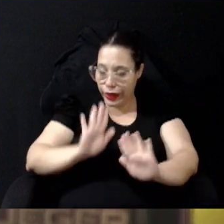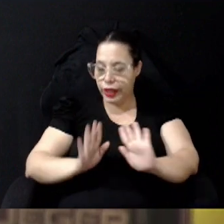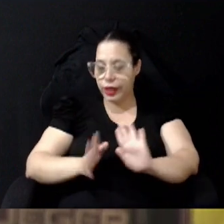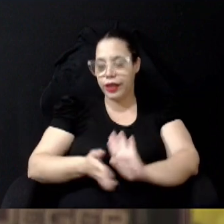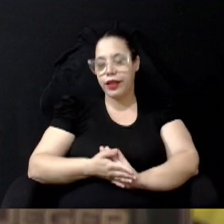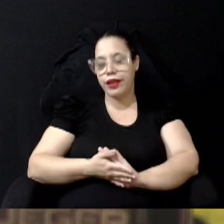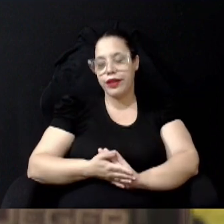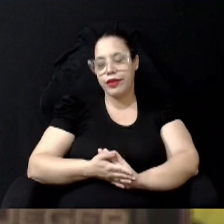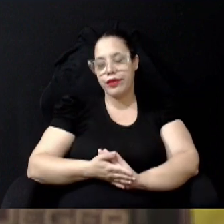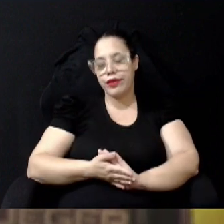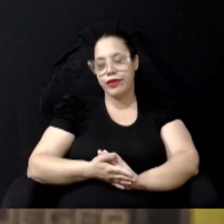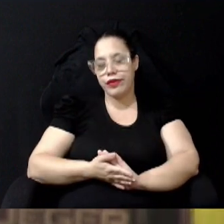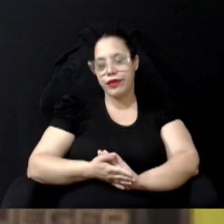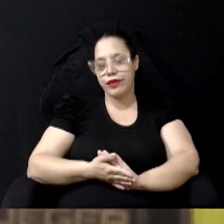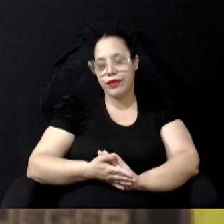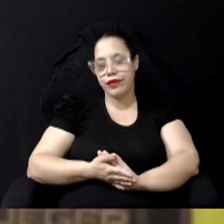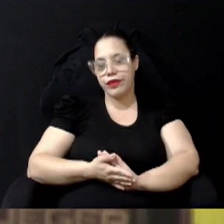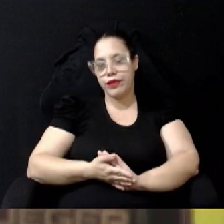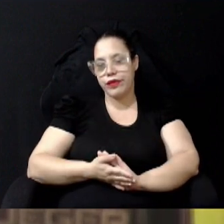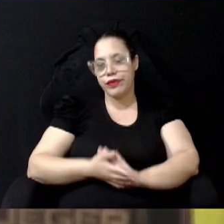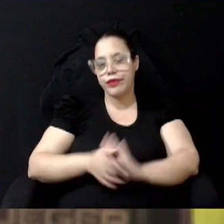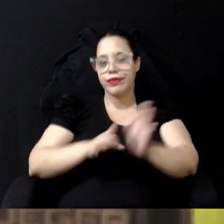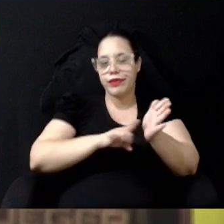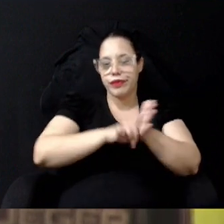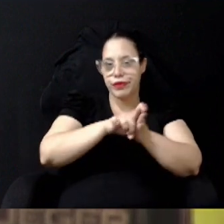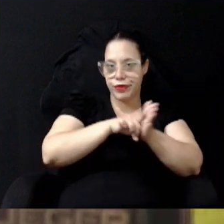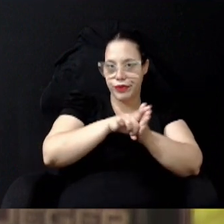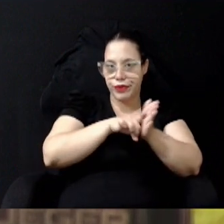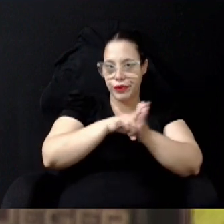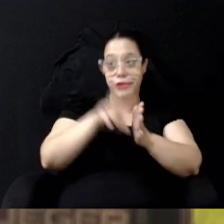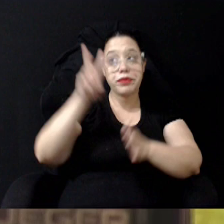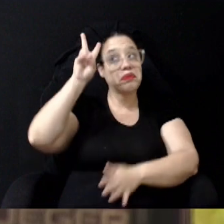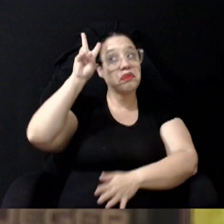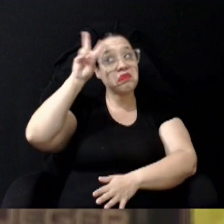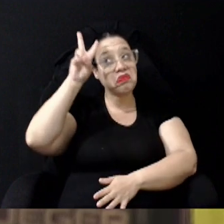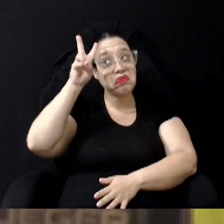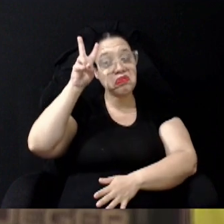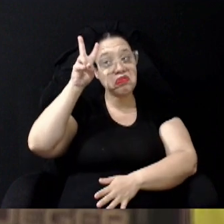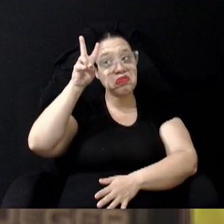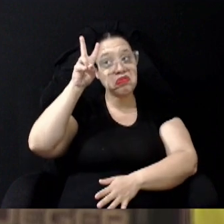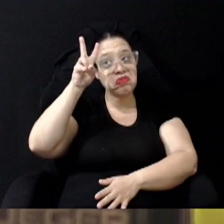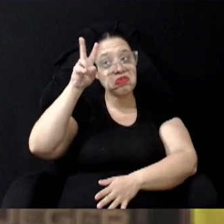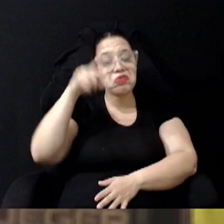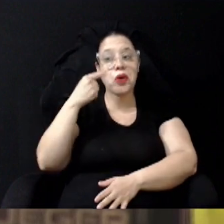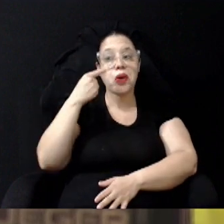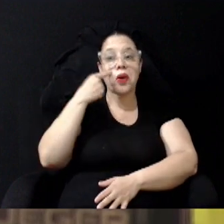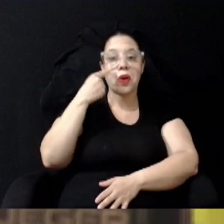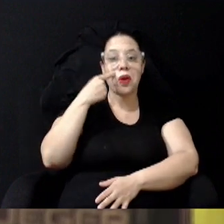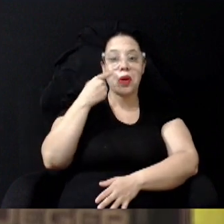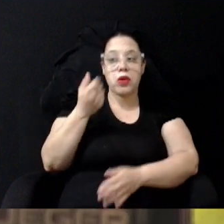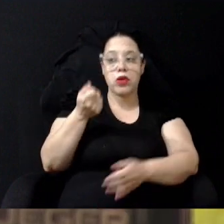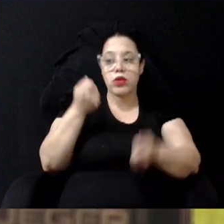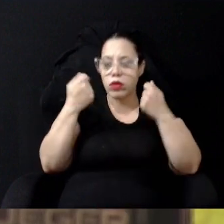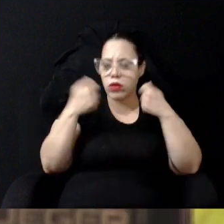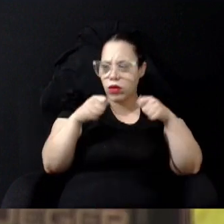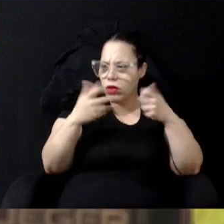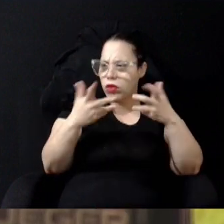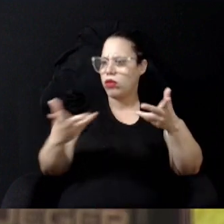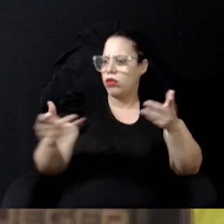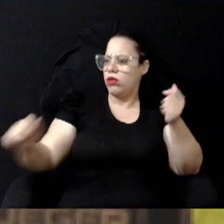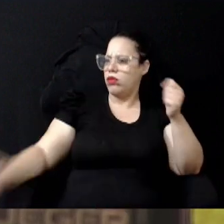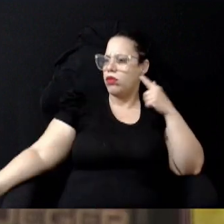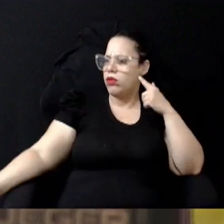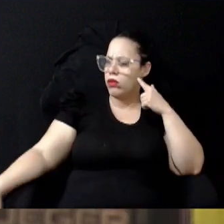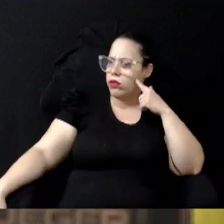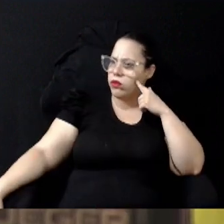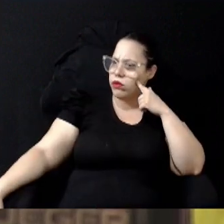somos pesquisadores e historiadores, a gente precisa tomar uma medida para que os